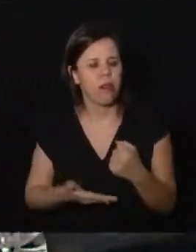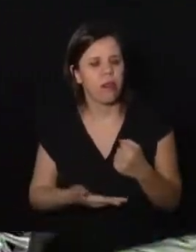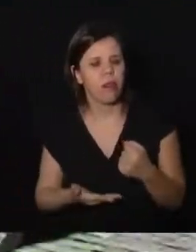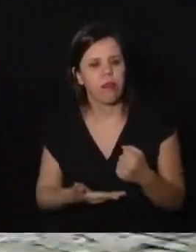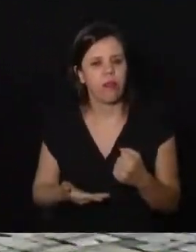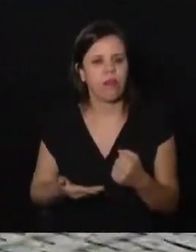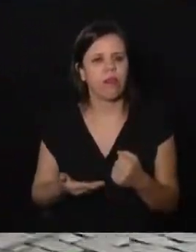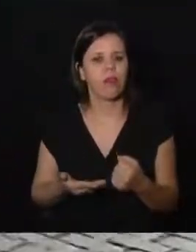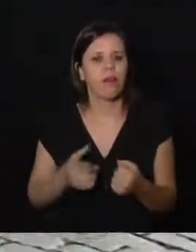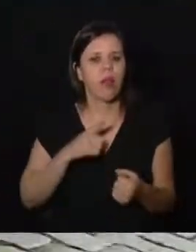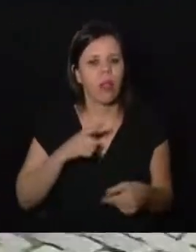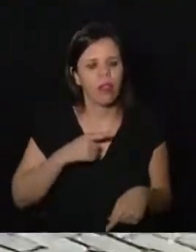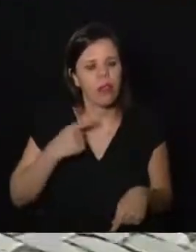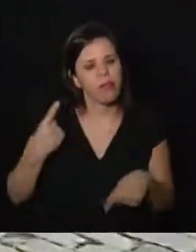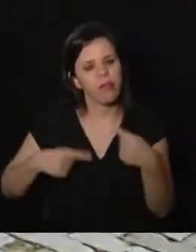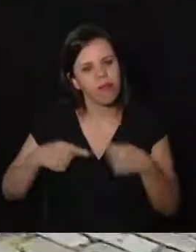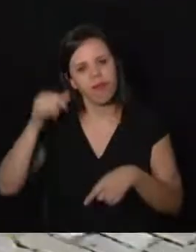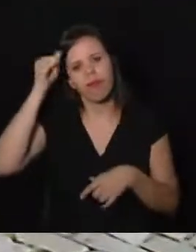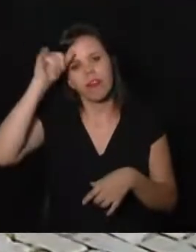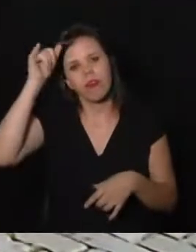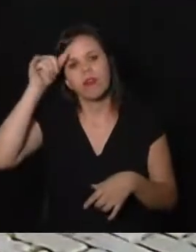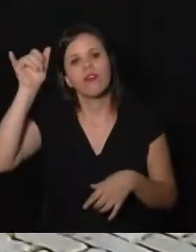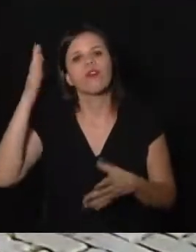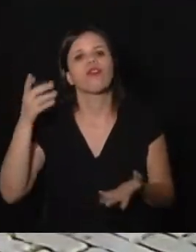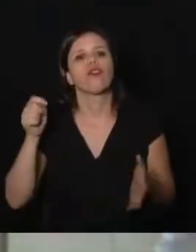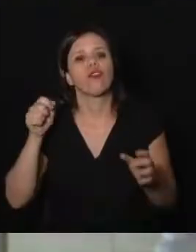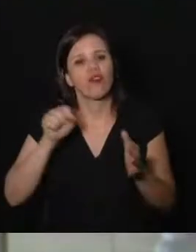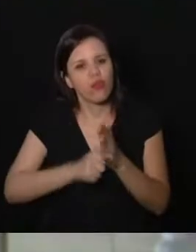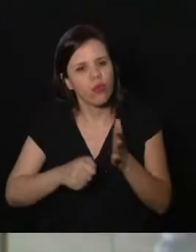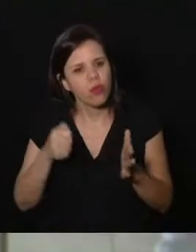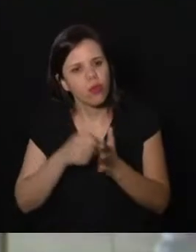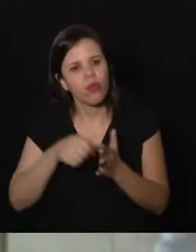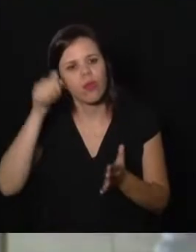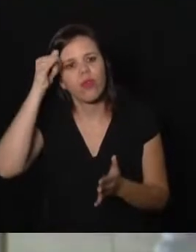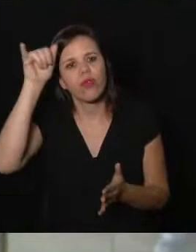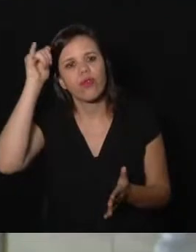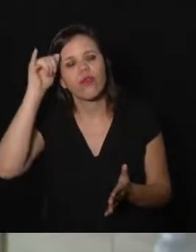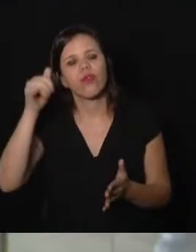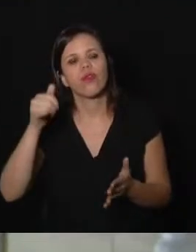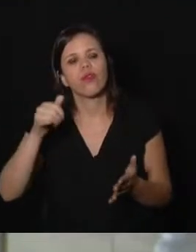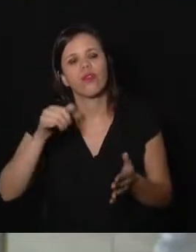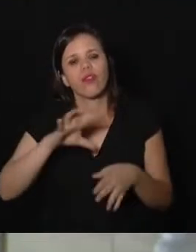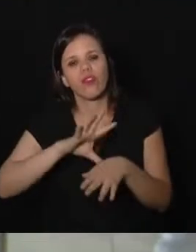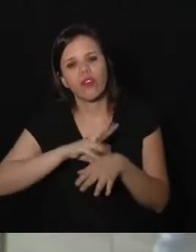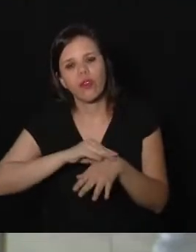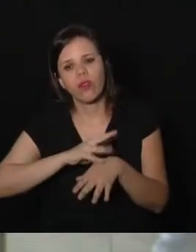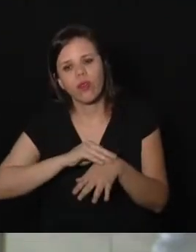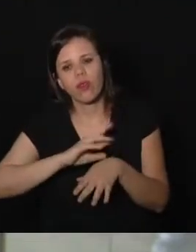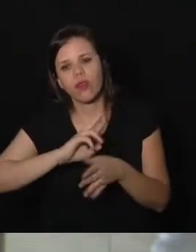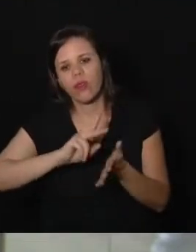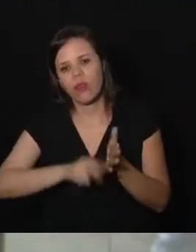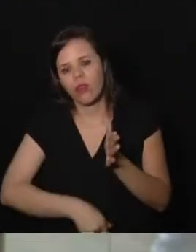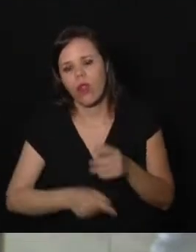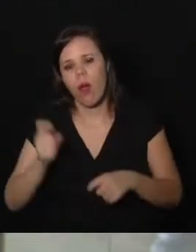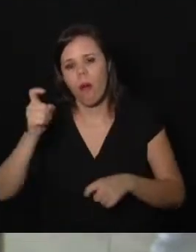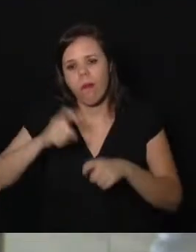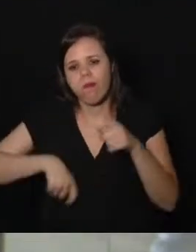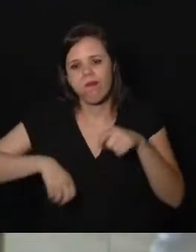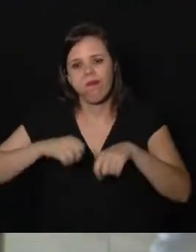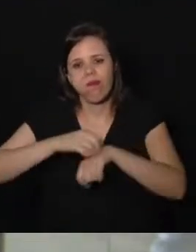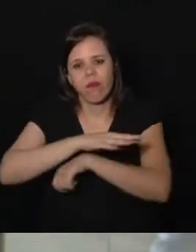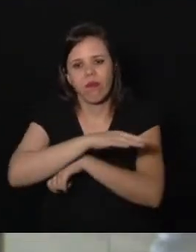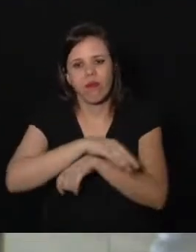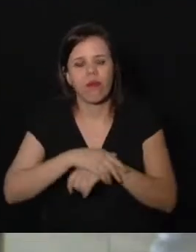uma política de prevenção em relação a essas doenças que são sexualmente